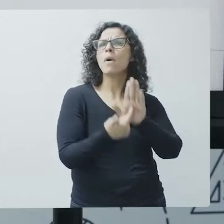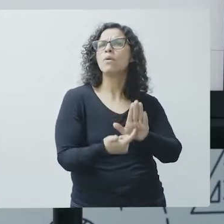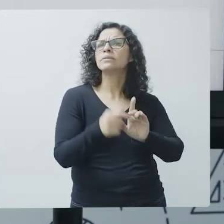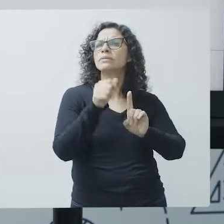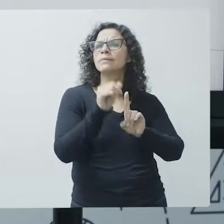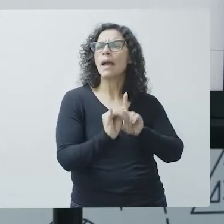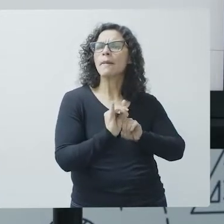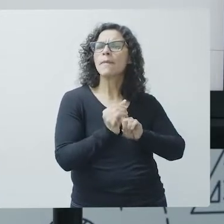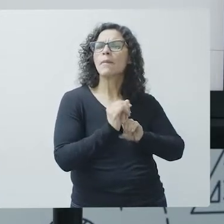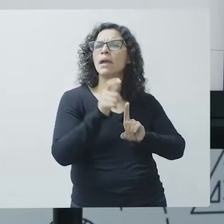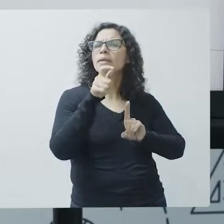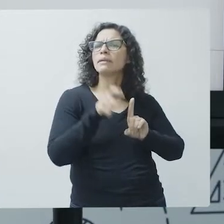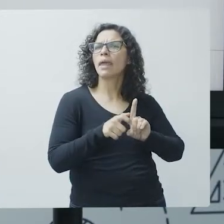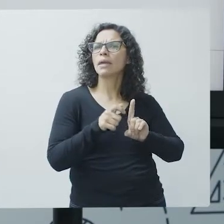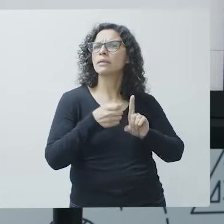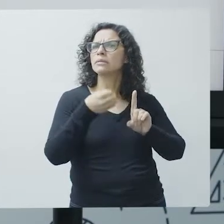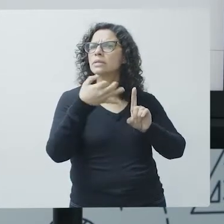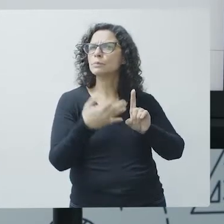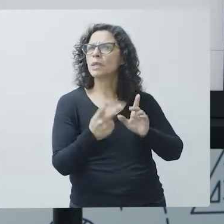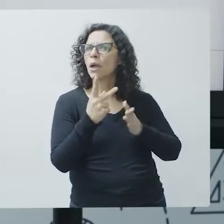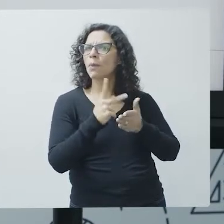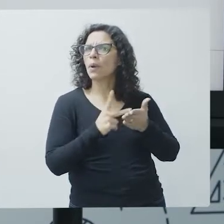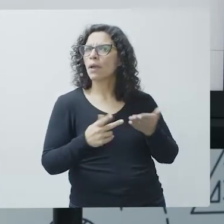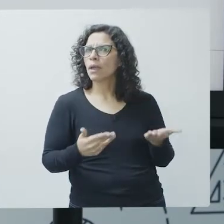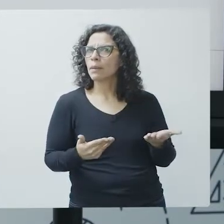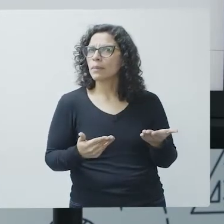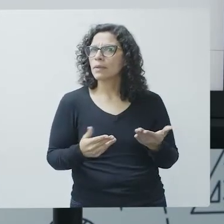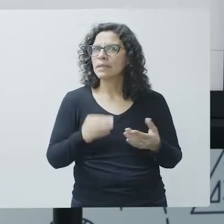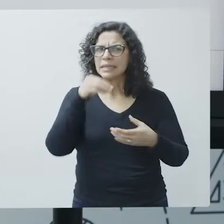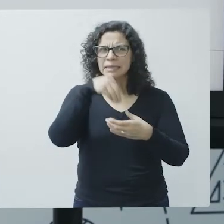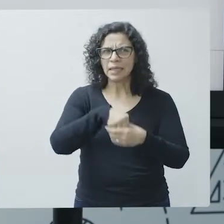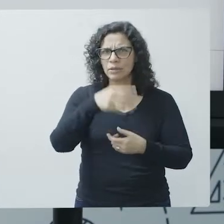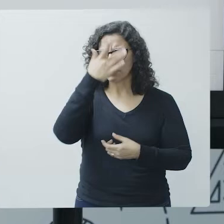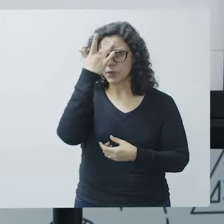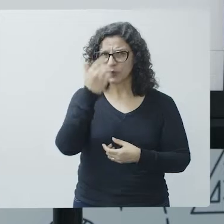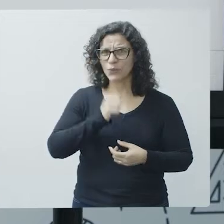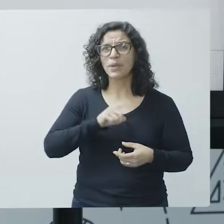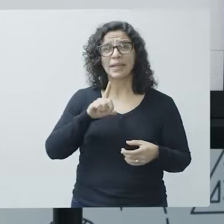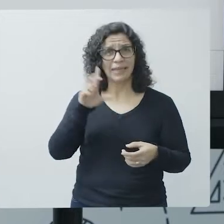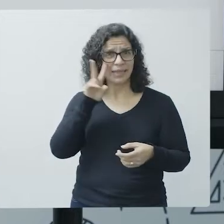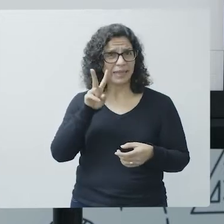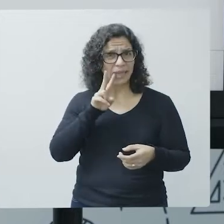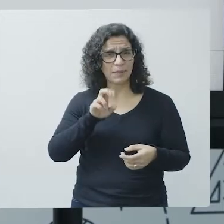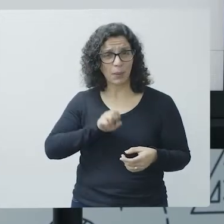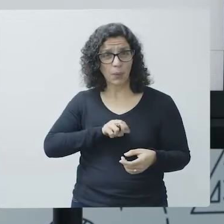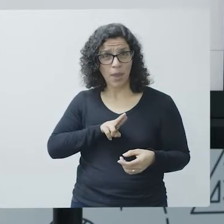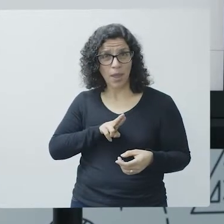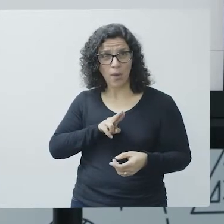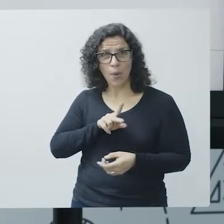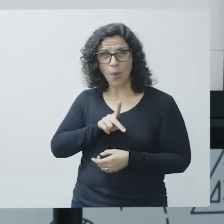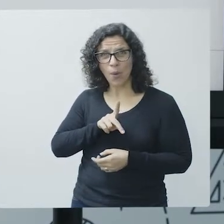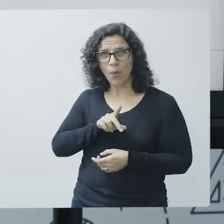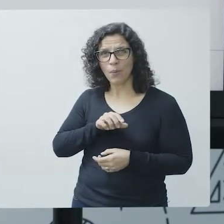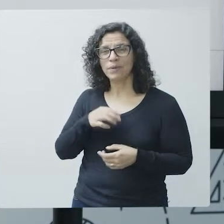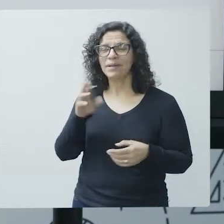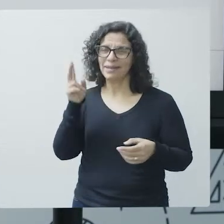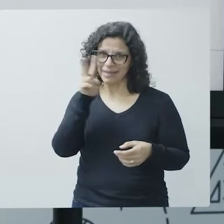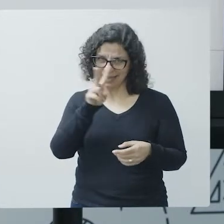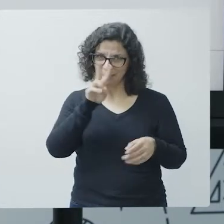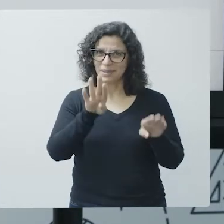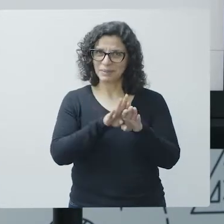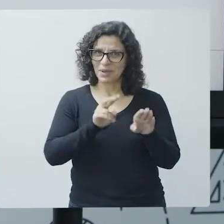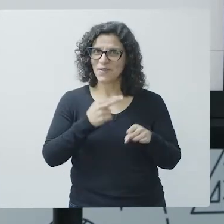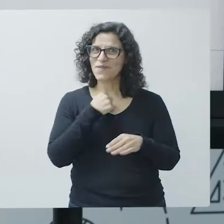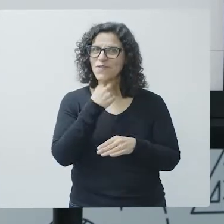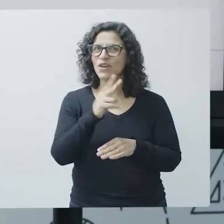essa voz. Essa voz colocada ali no poema. Será que você lembra qual é o nome que recebe esta